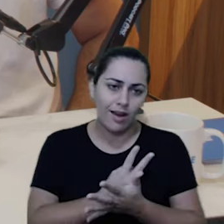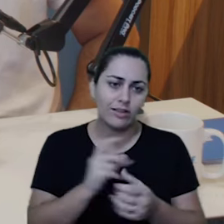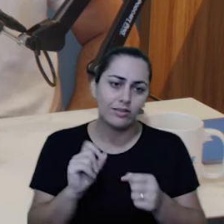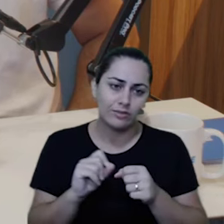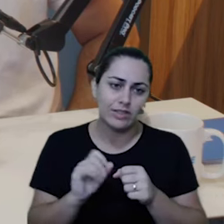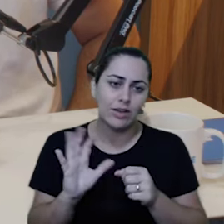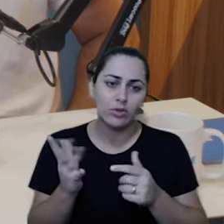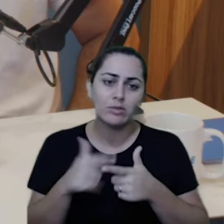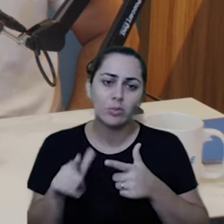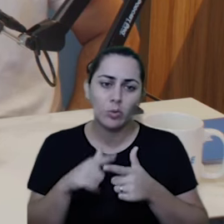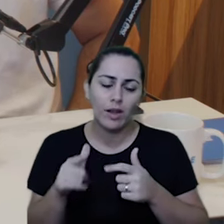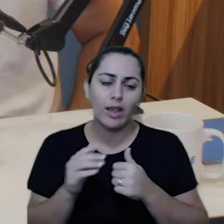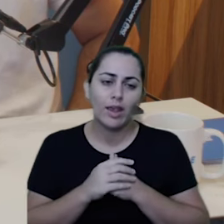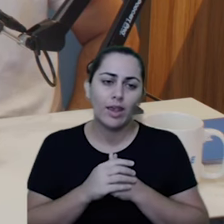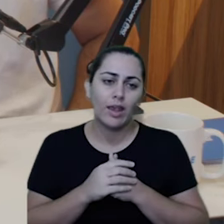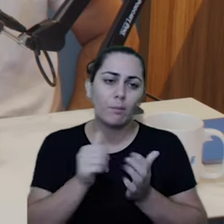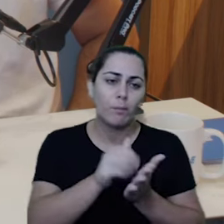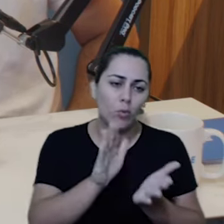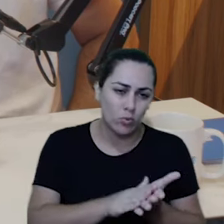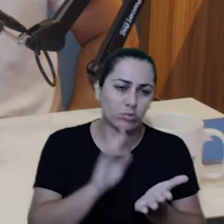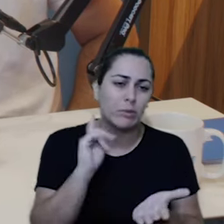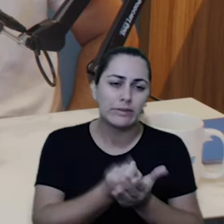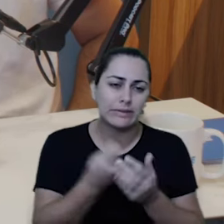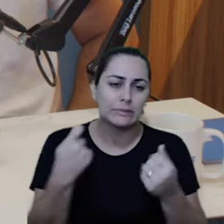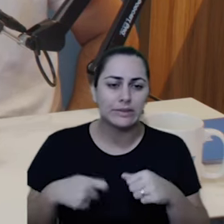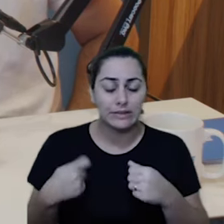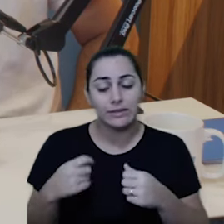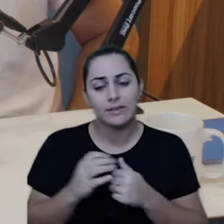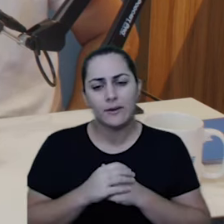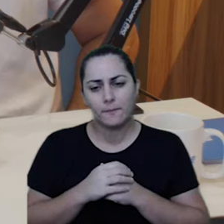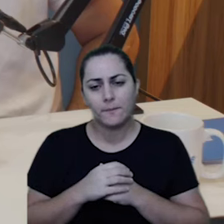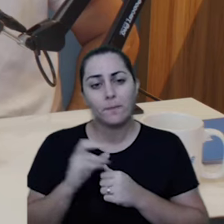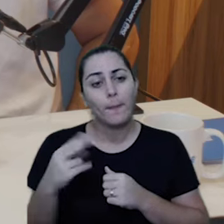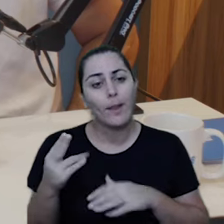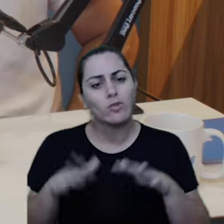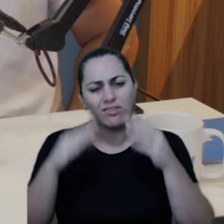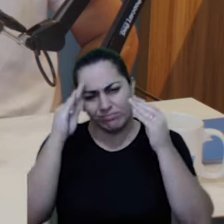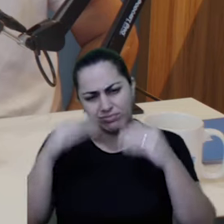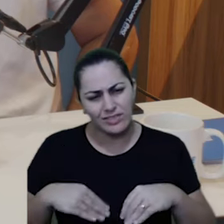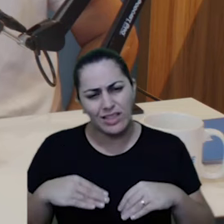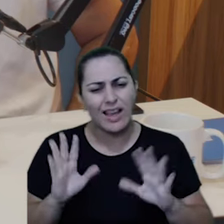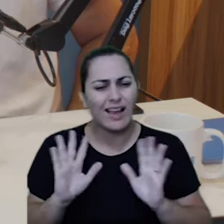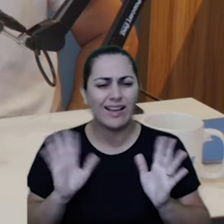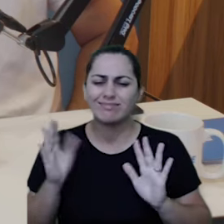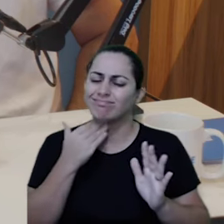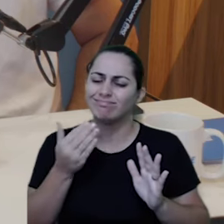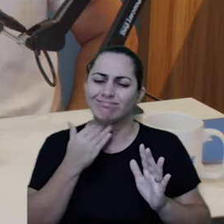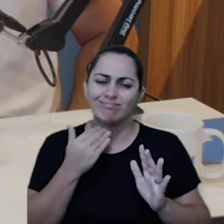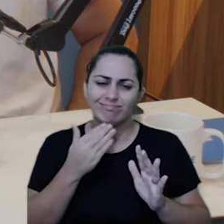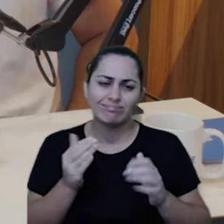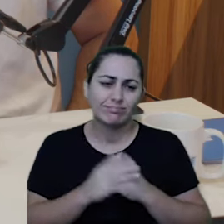erroneamente e acabam caindo em fiscalizações e multas enfim ou então desistem falam que é uma coisa de outro